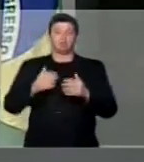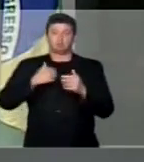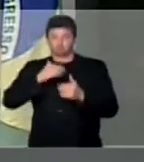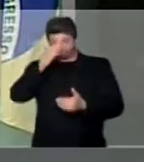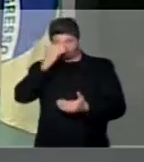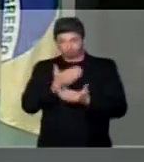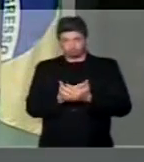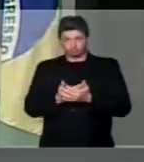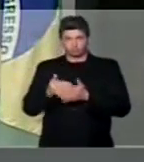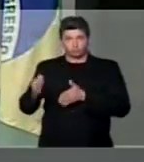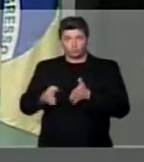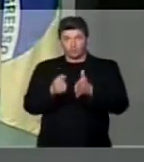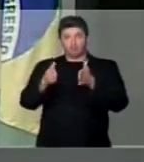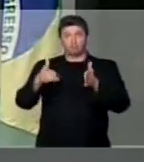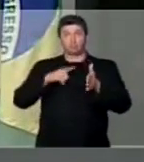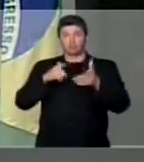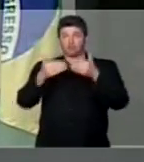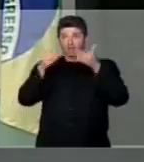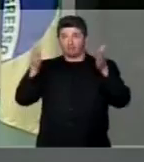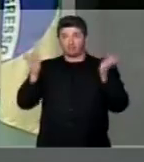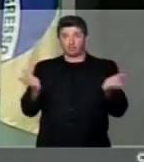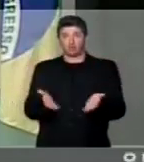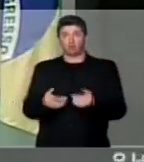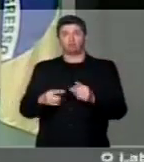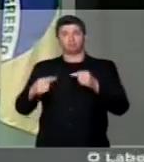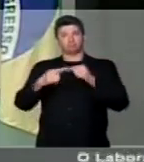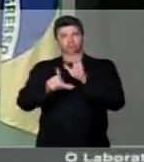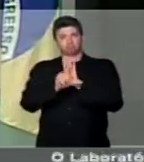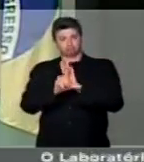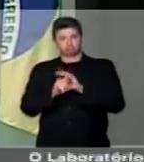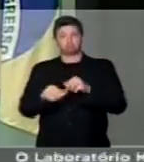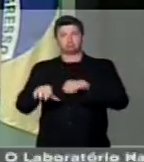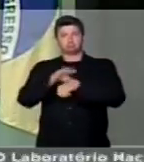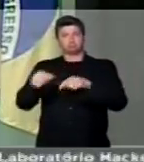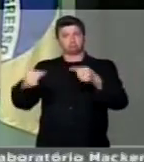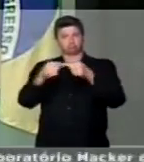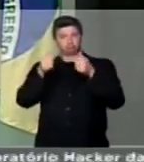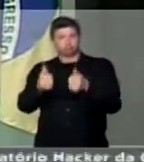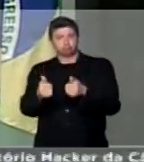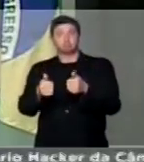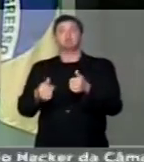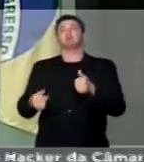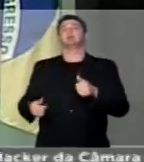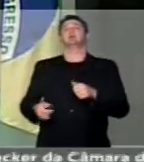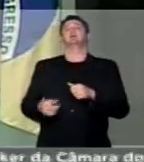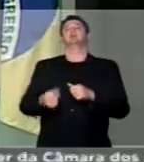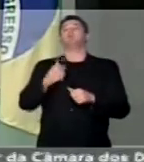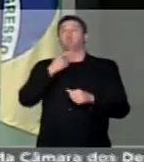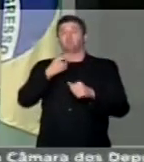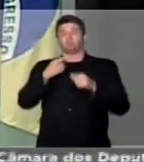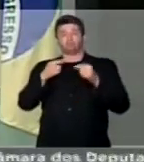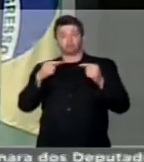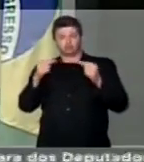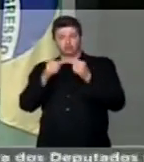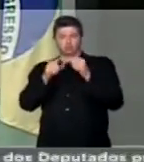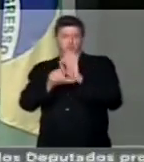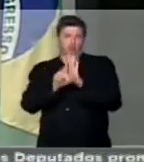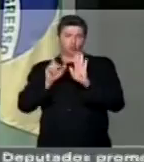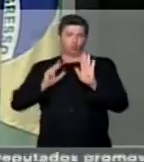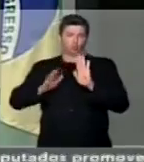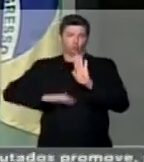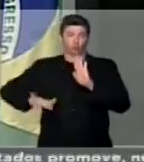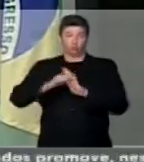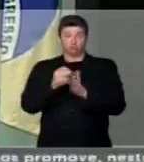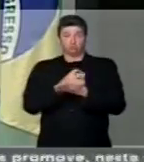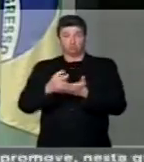que nós temos o caminho aberto na legalidade, na constitucionalidade, de acordo com o espírito das leis, para promover